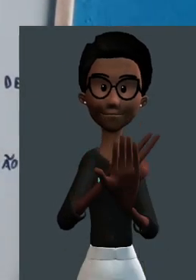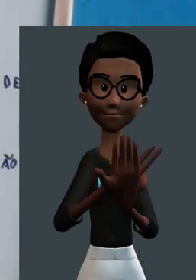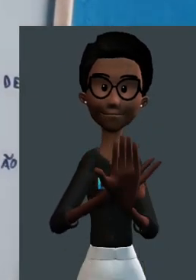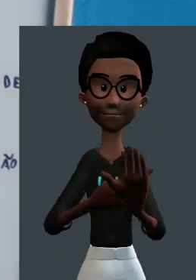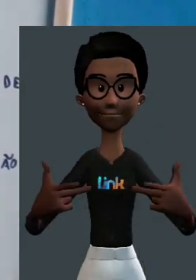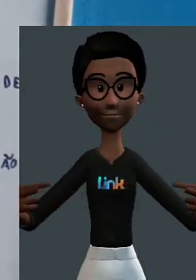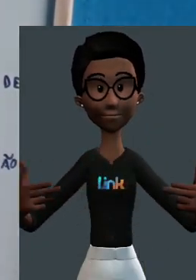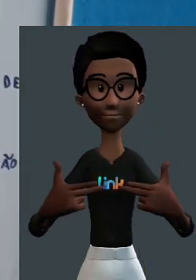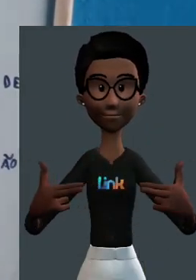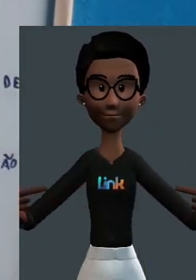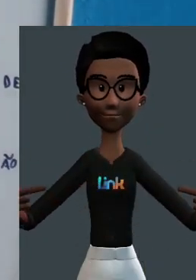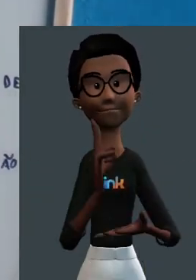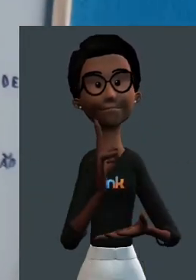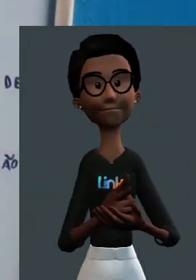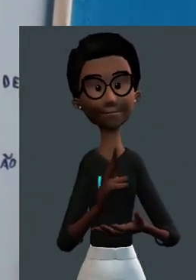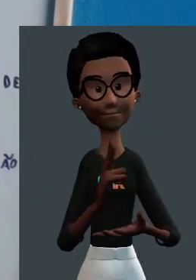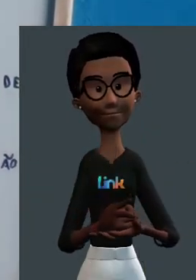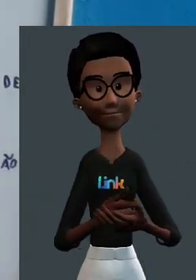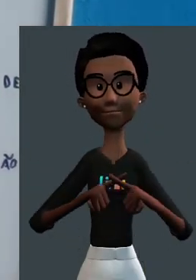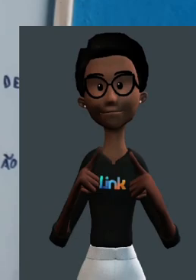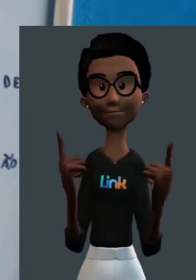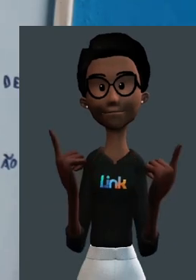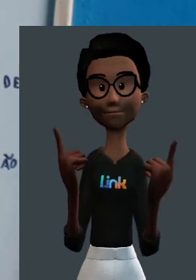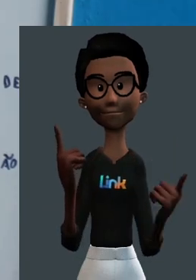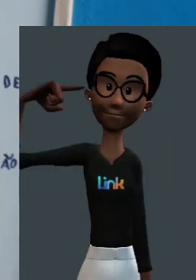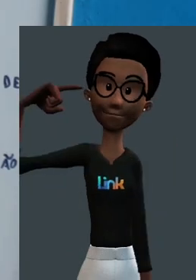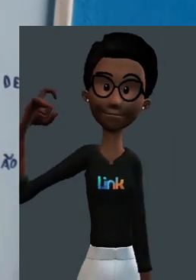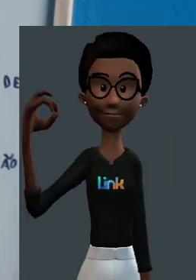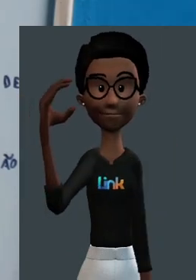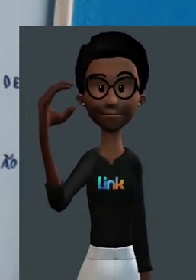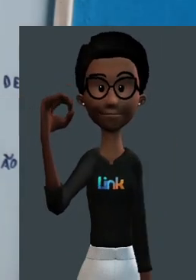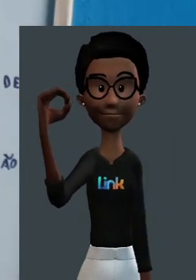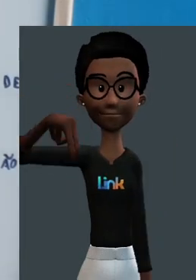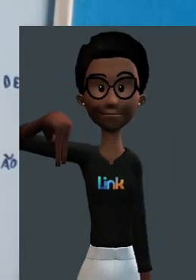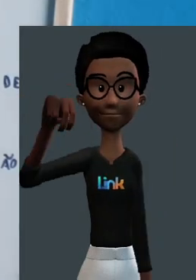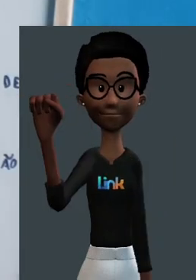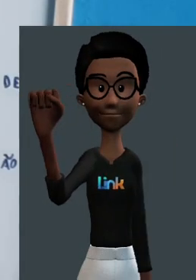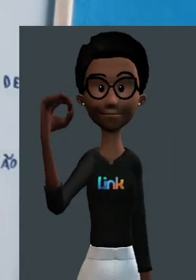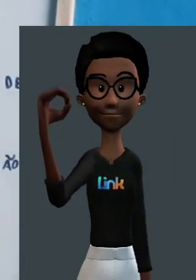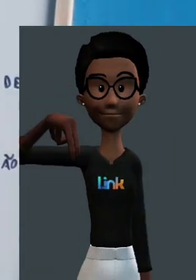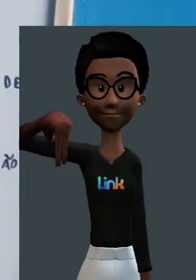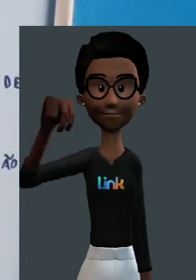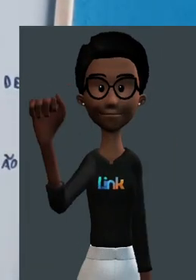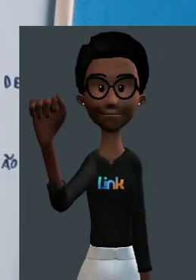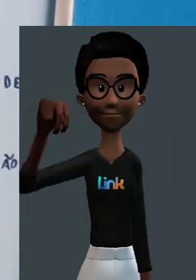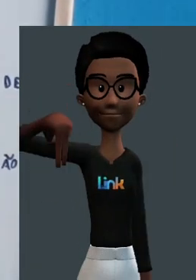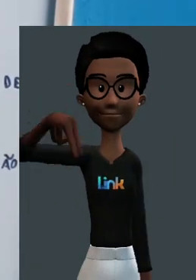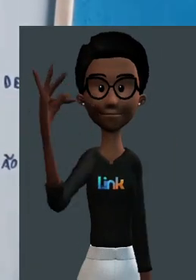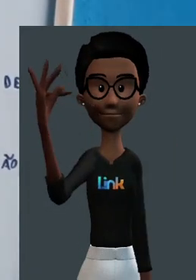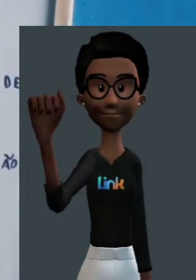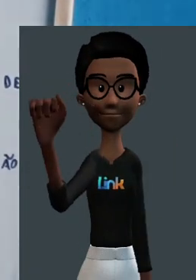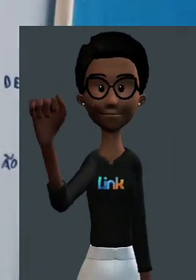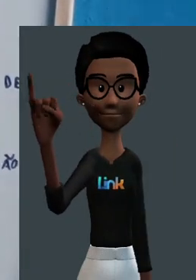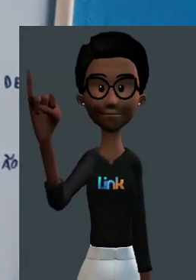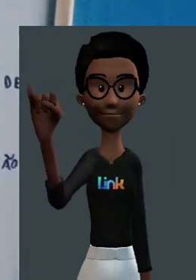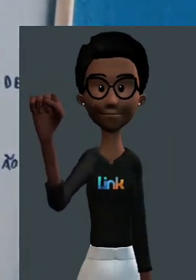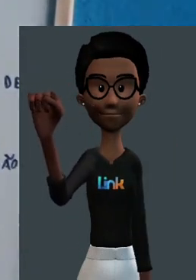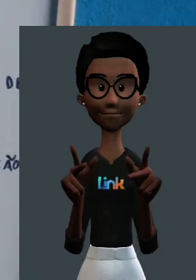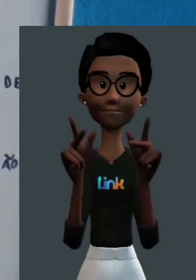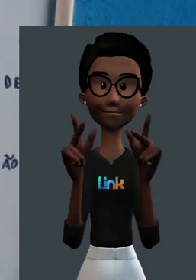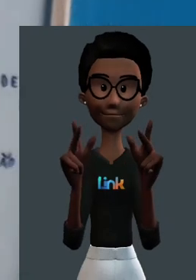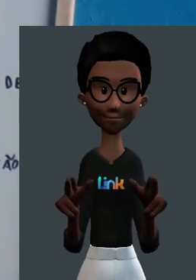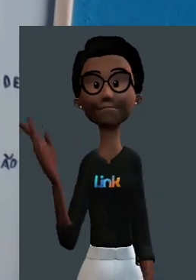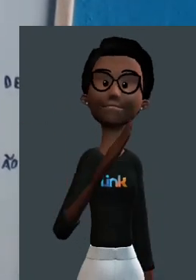uma vogal. Nós temos também a aliteração, que é quase a mesma coisa, porém ao invés de vogal é consoantes.